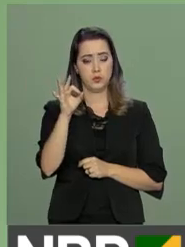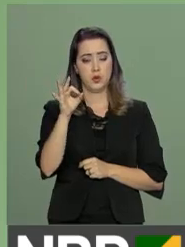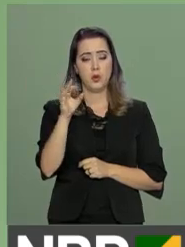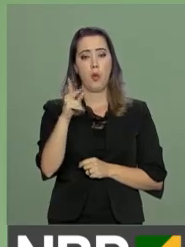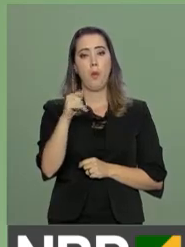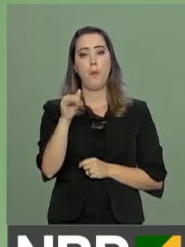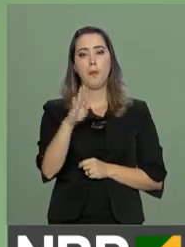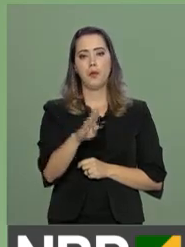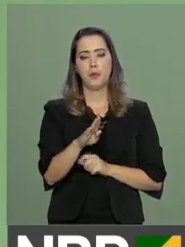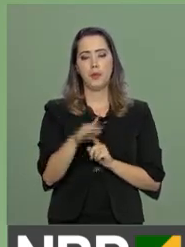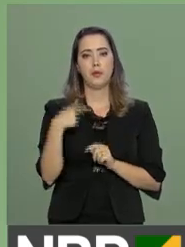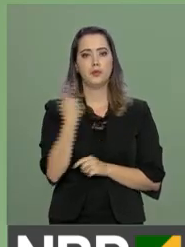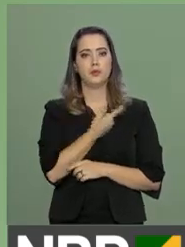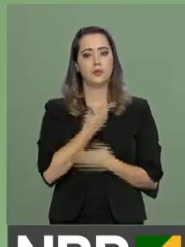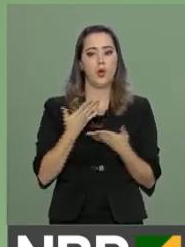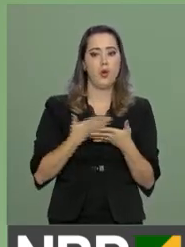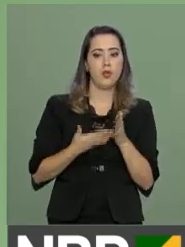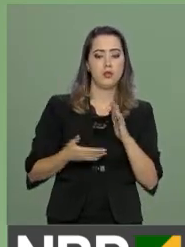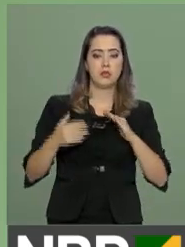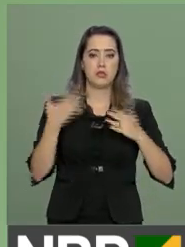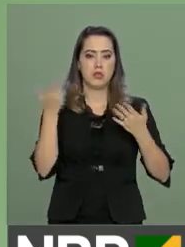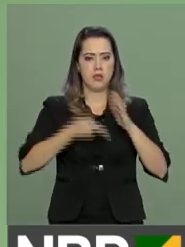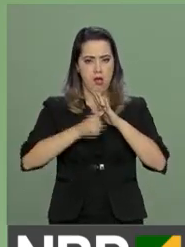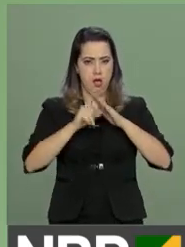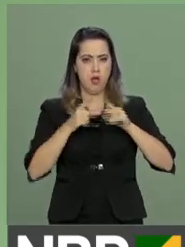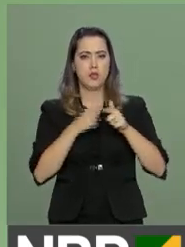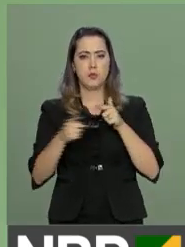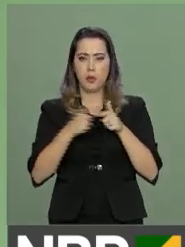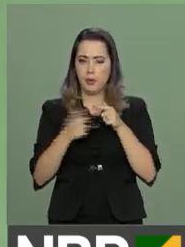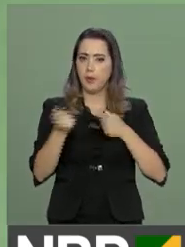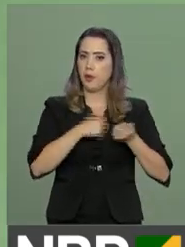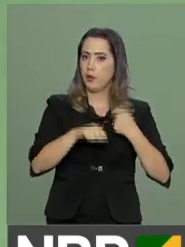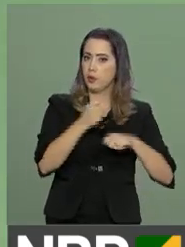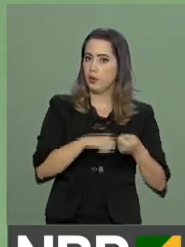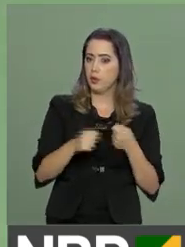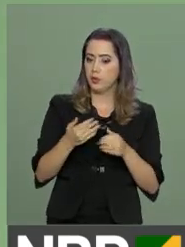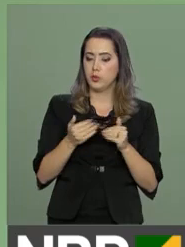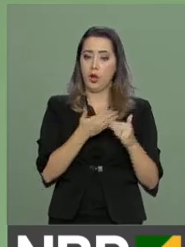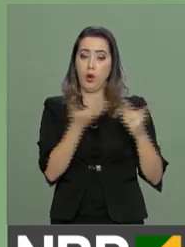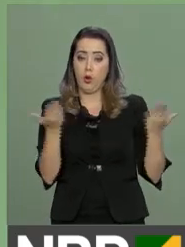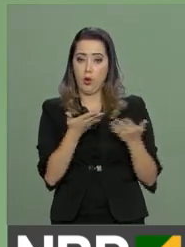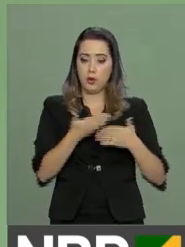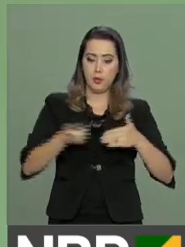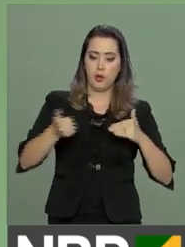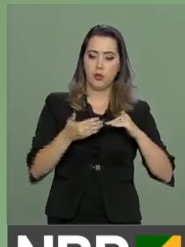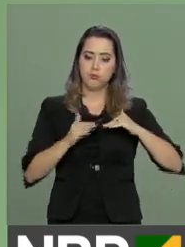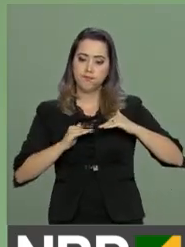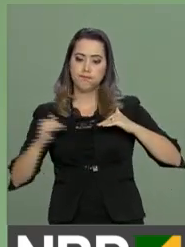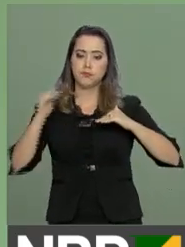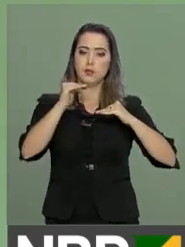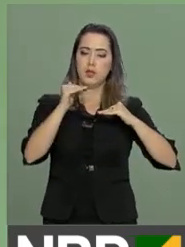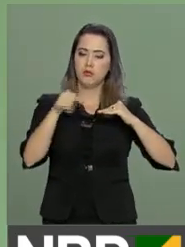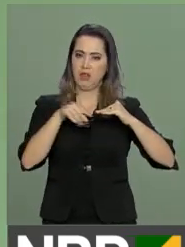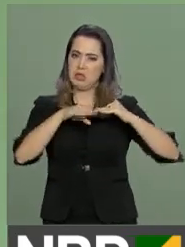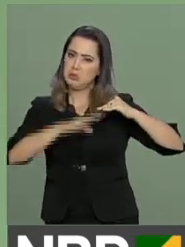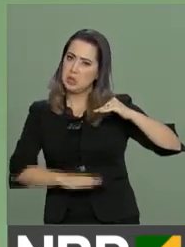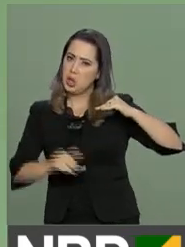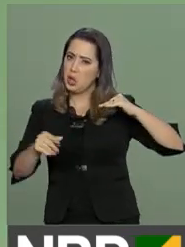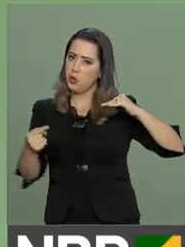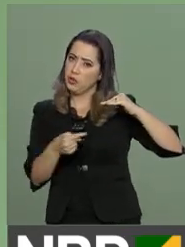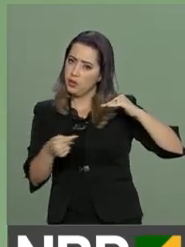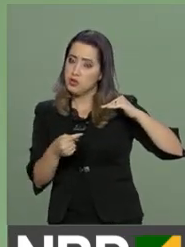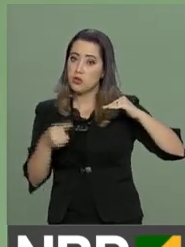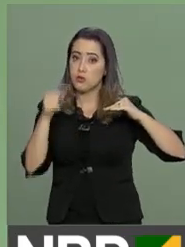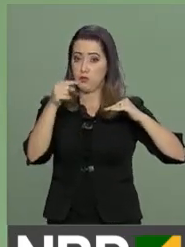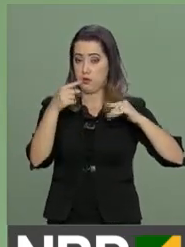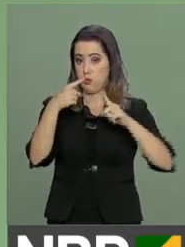nós saímos da recessão. E saímos da recessão depois de um longo